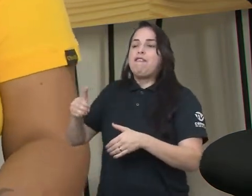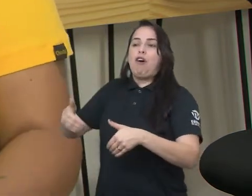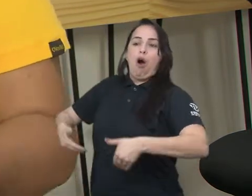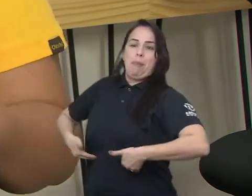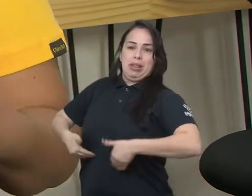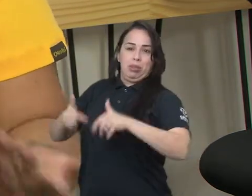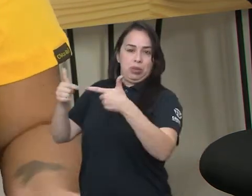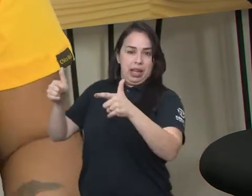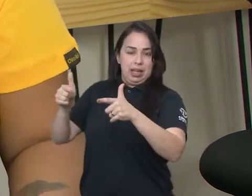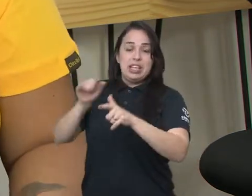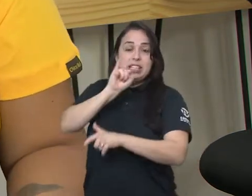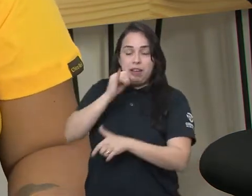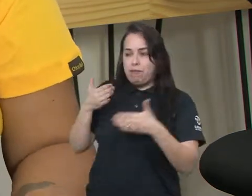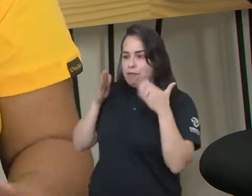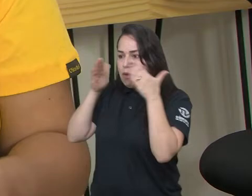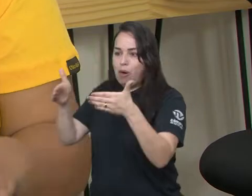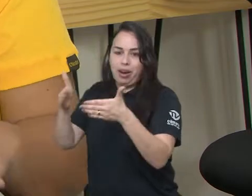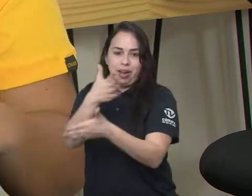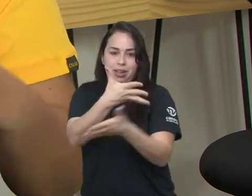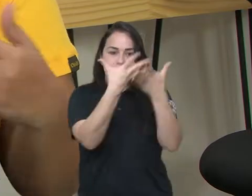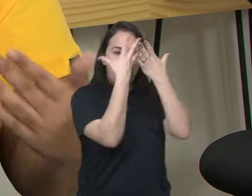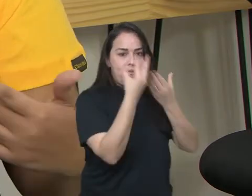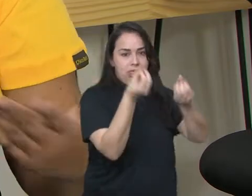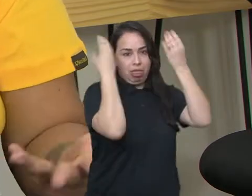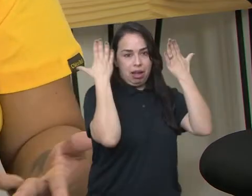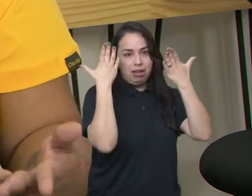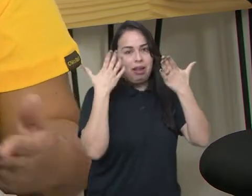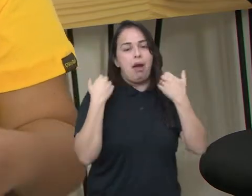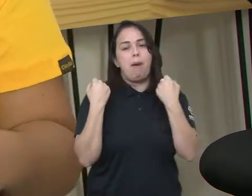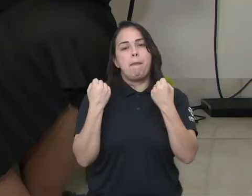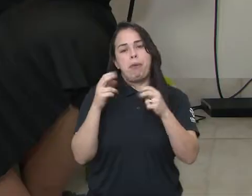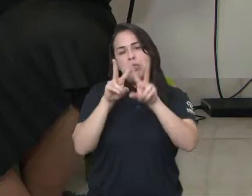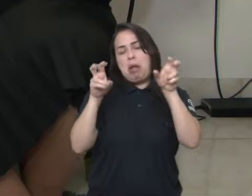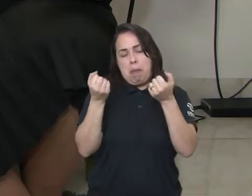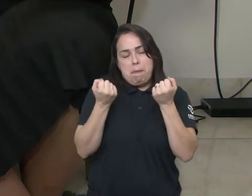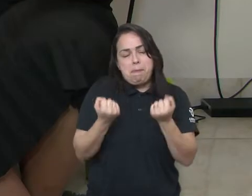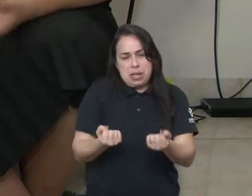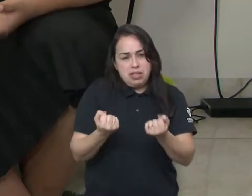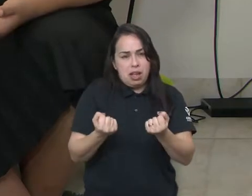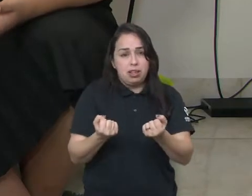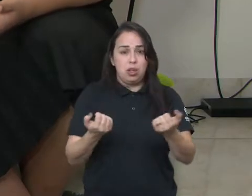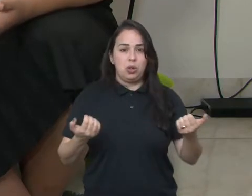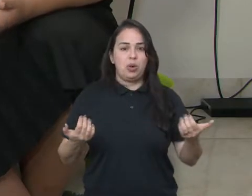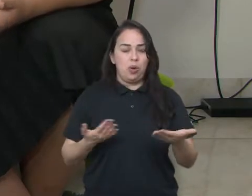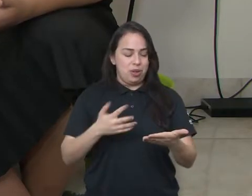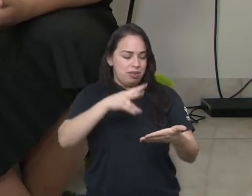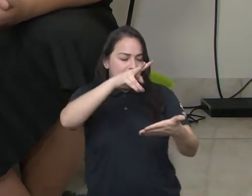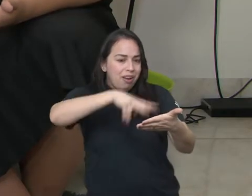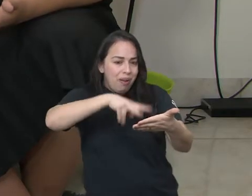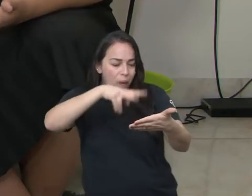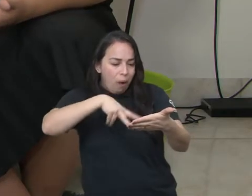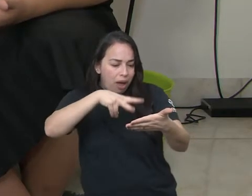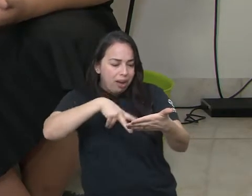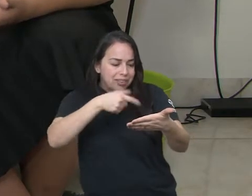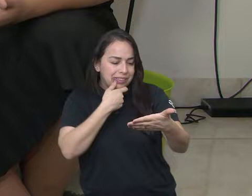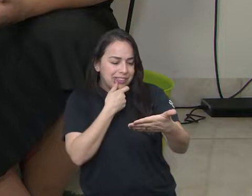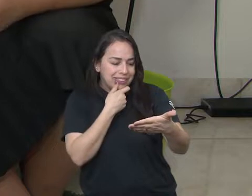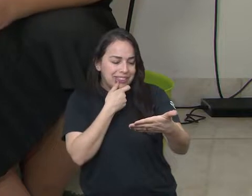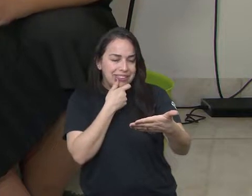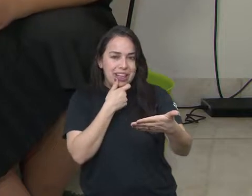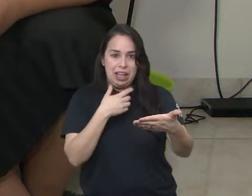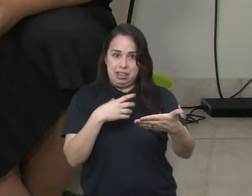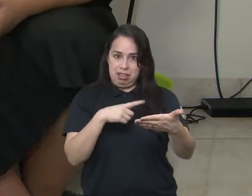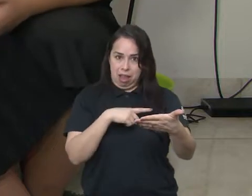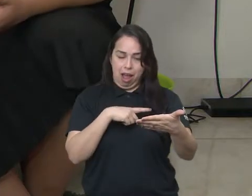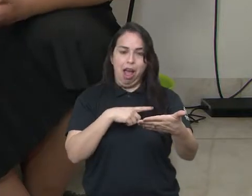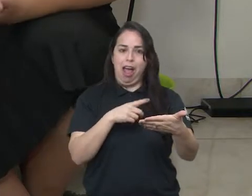elas passassem fome, elas não sofreriam por amor. E aí é pesado pra caramba, um tema meio... E hoje em dia eu leio esse